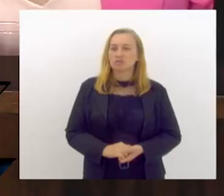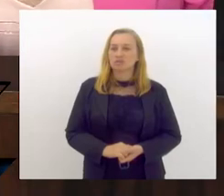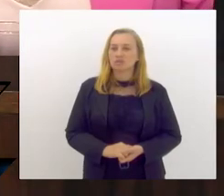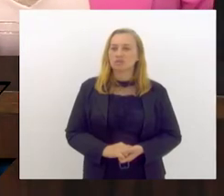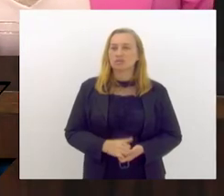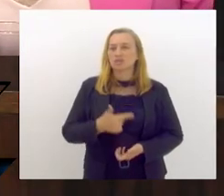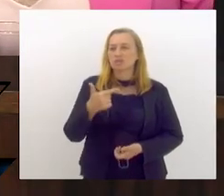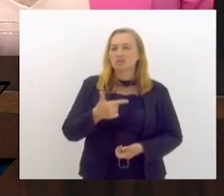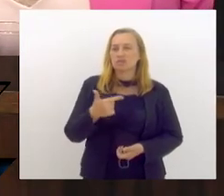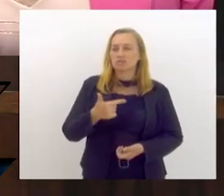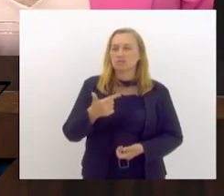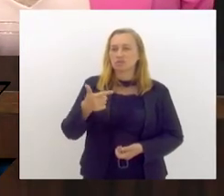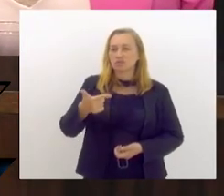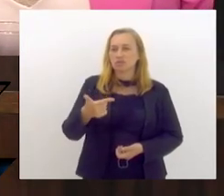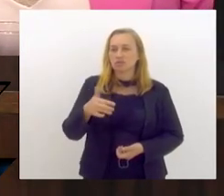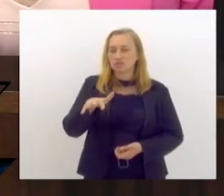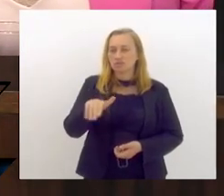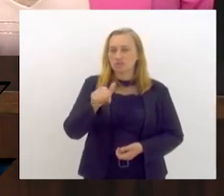Segunda chamada.